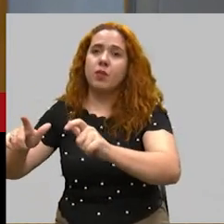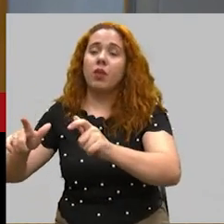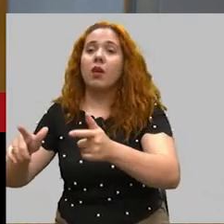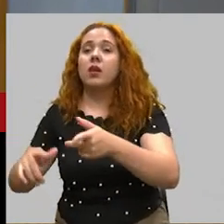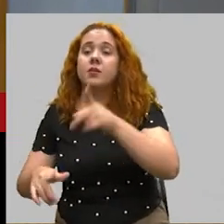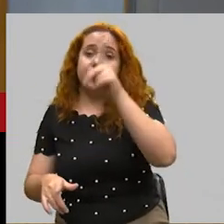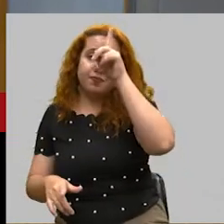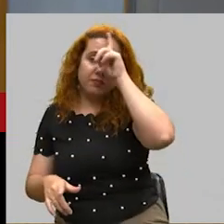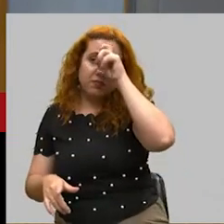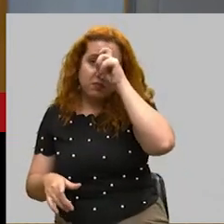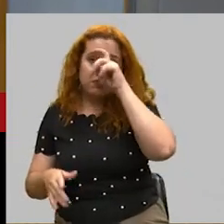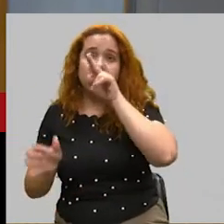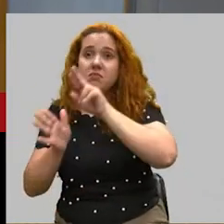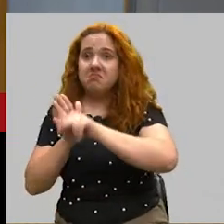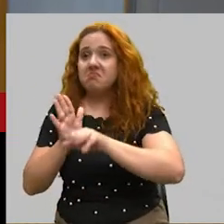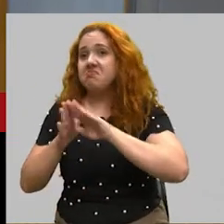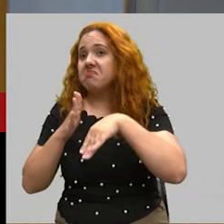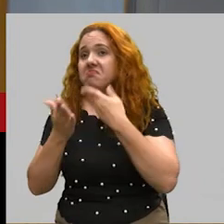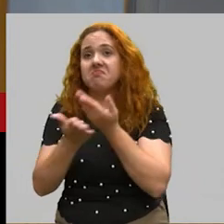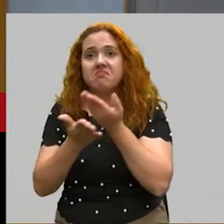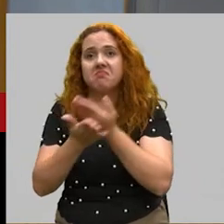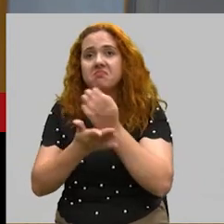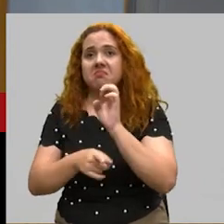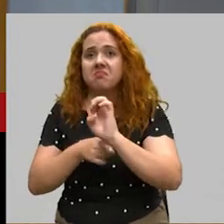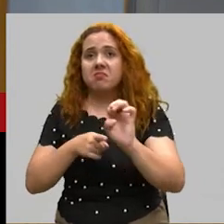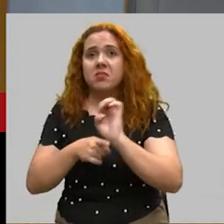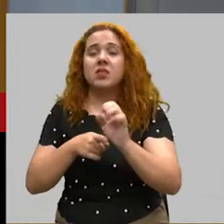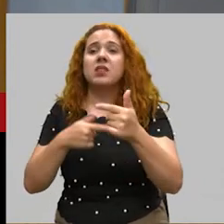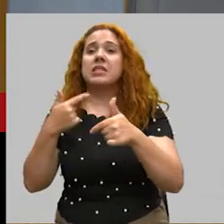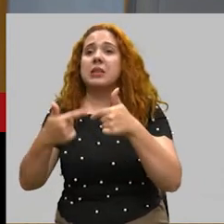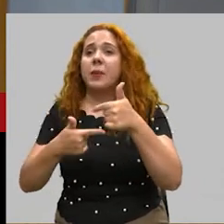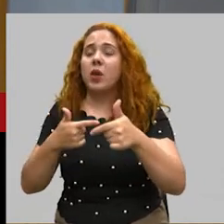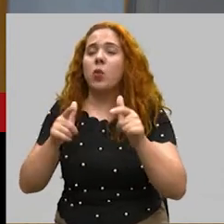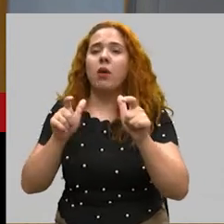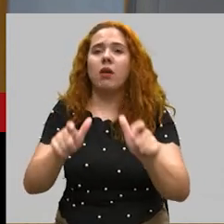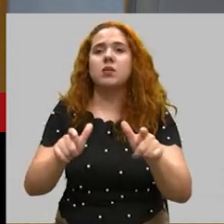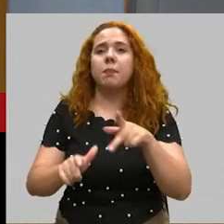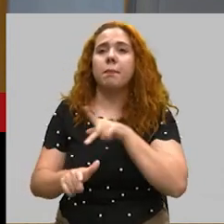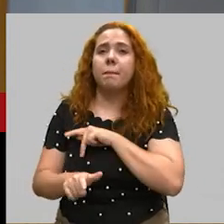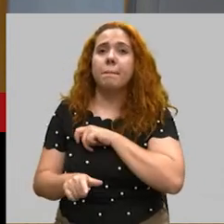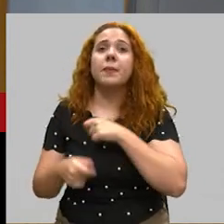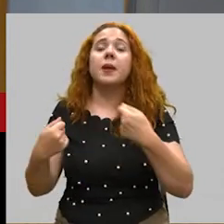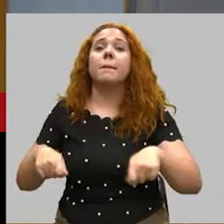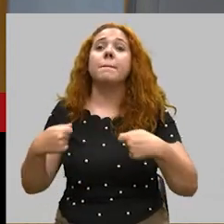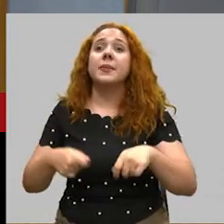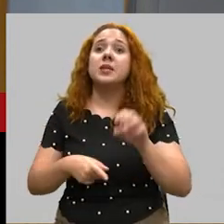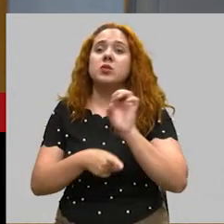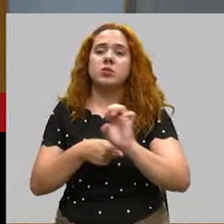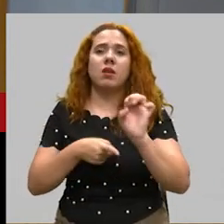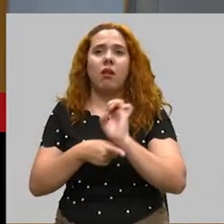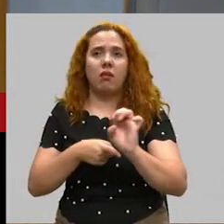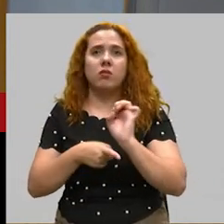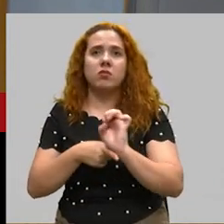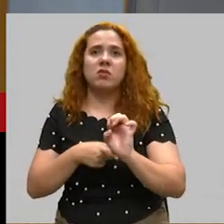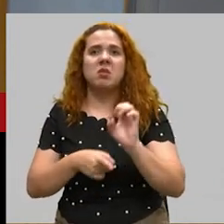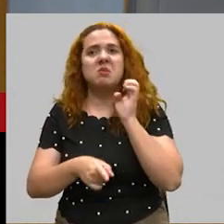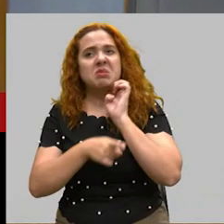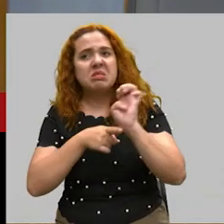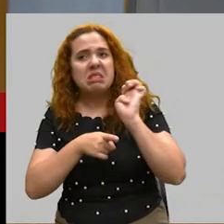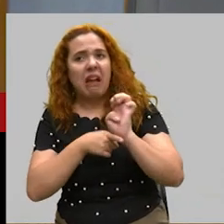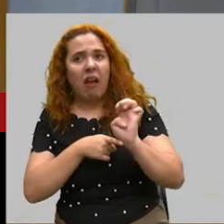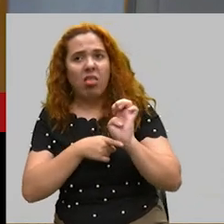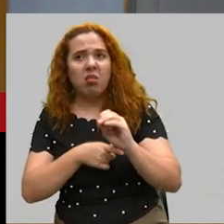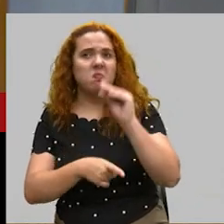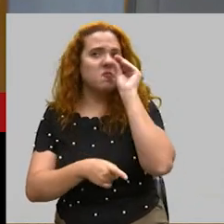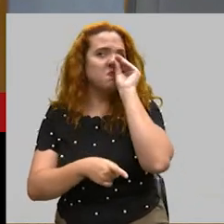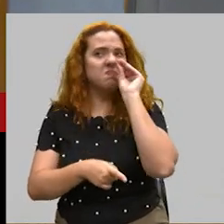hospitais estaduais nas repartições públicas quem precisa do Estado sabe que o estado não se